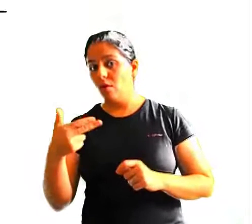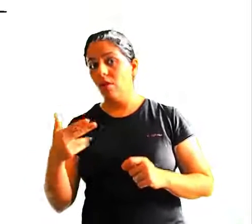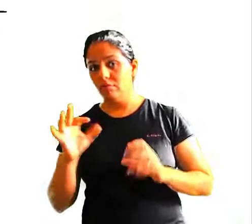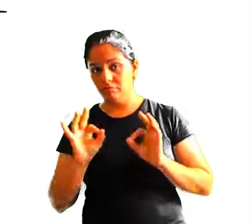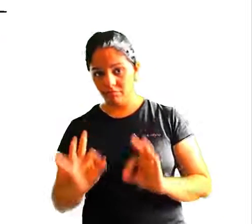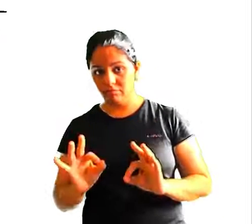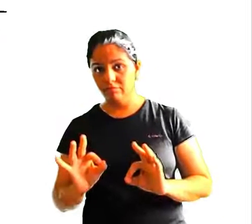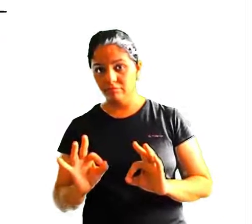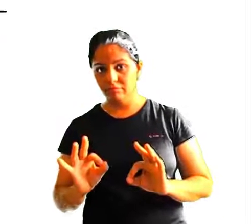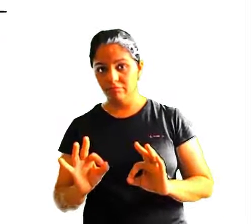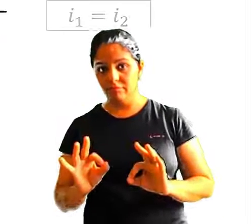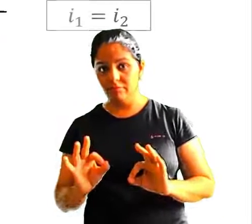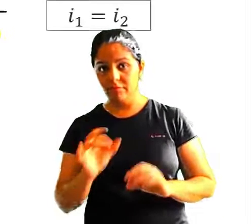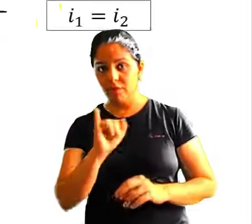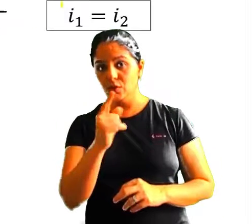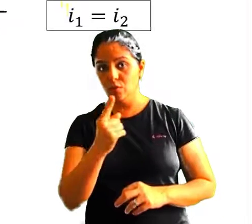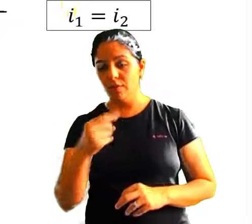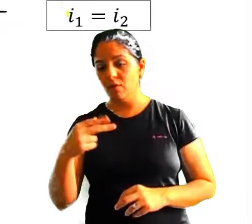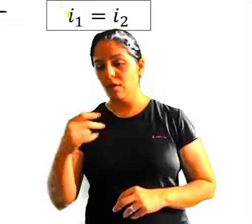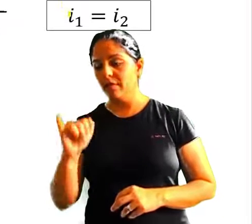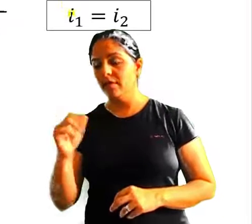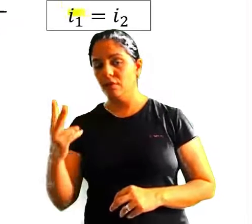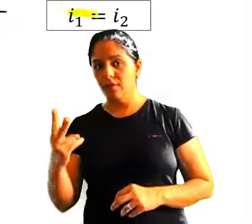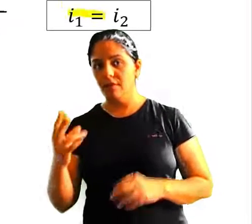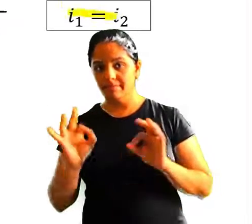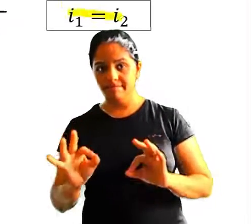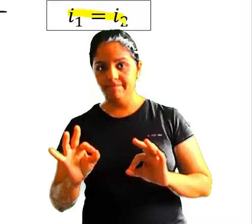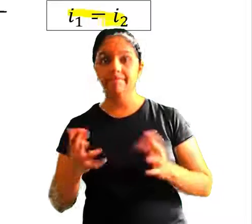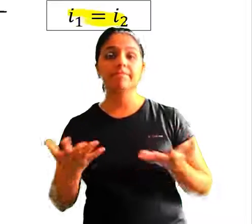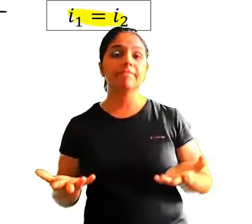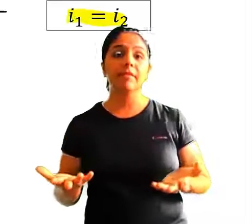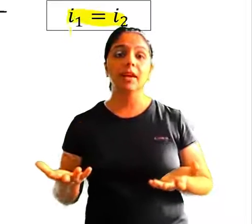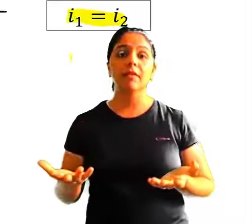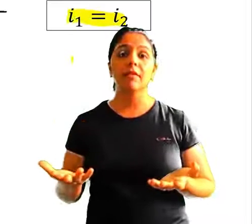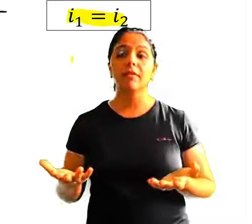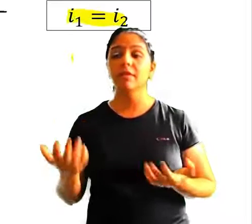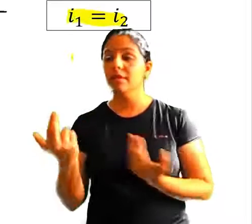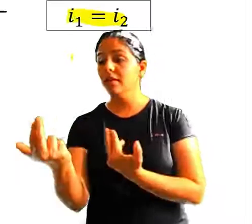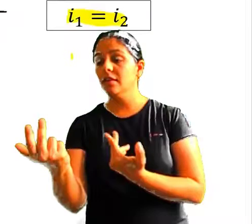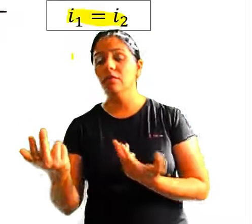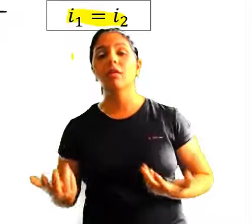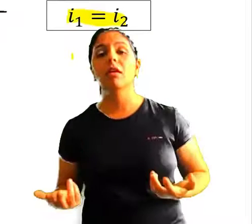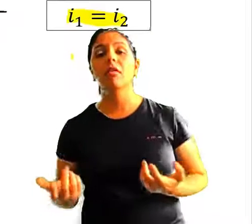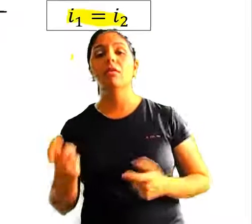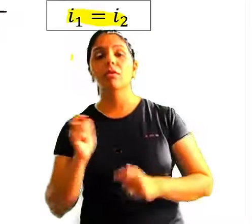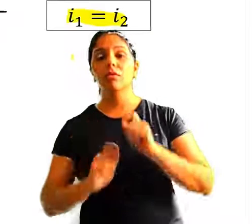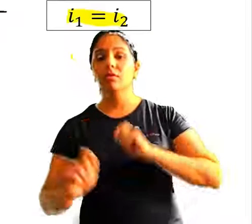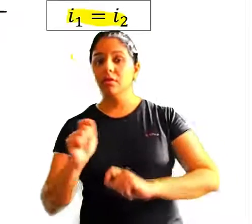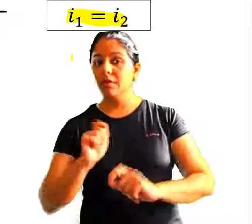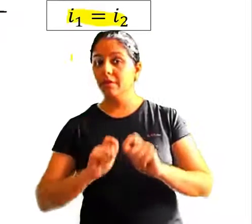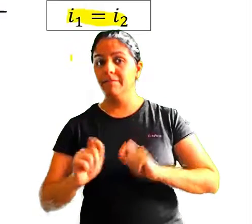corrente entrando e uma corrente saindo. Então isso nos garante essa igualdade aqui.